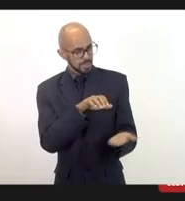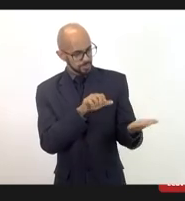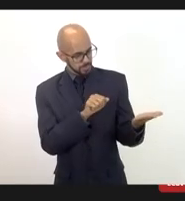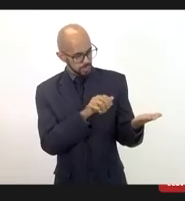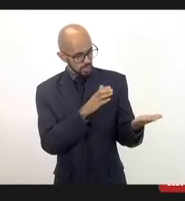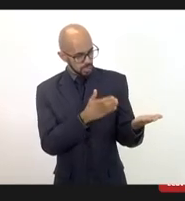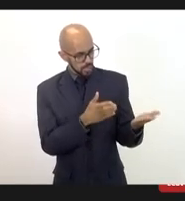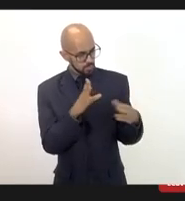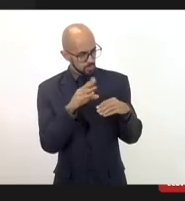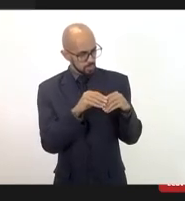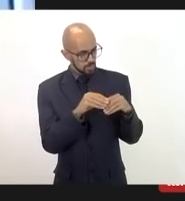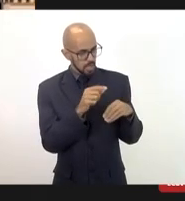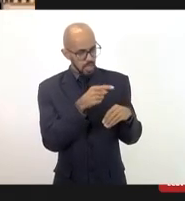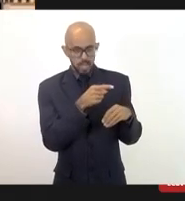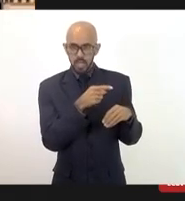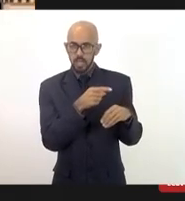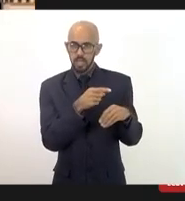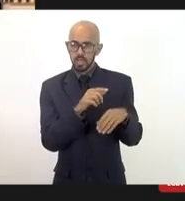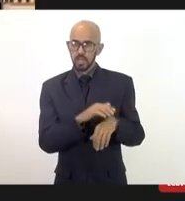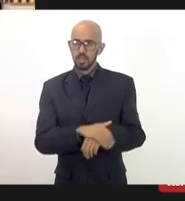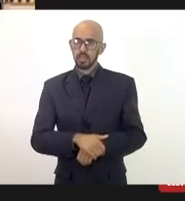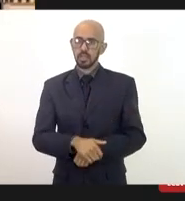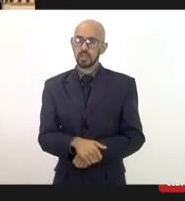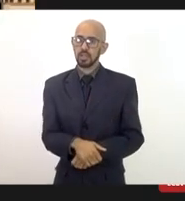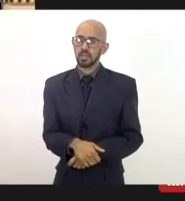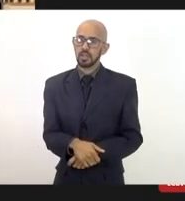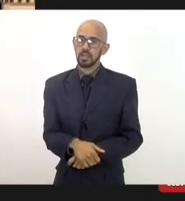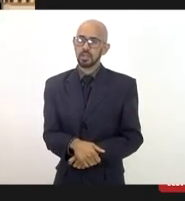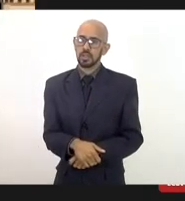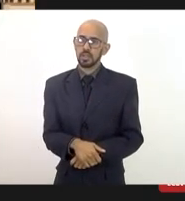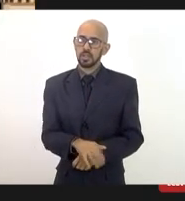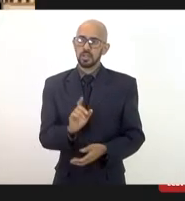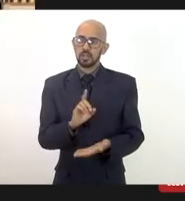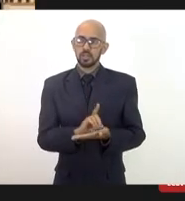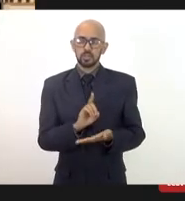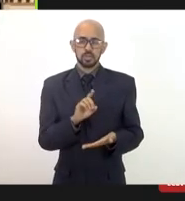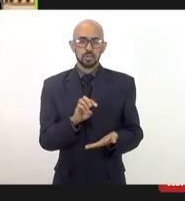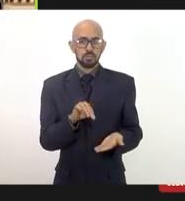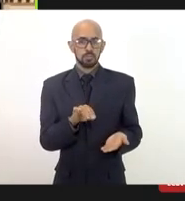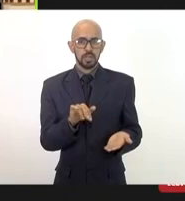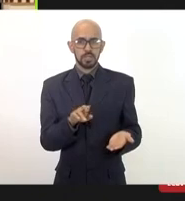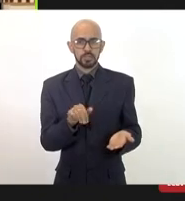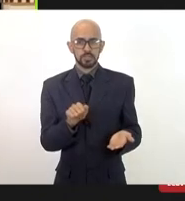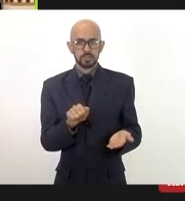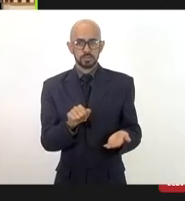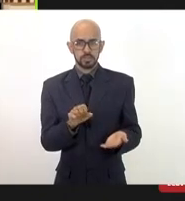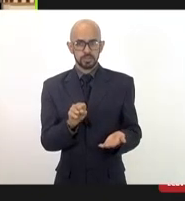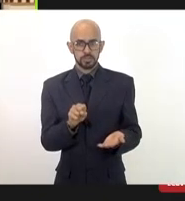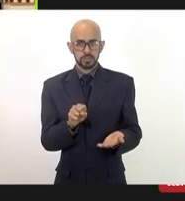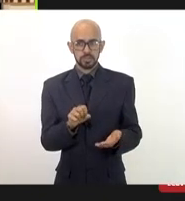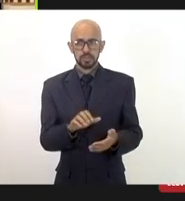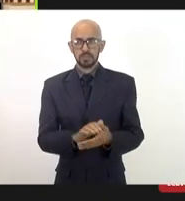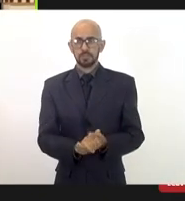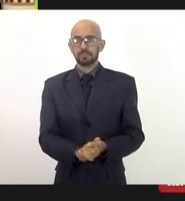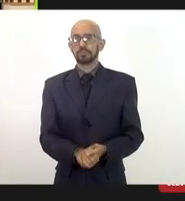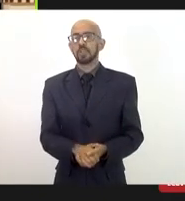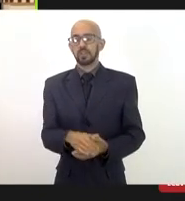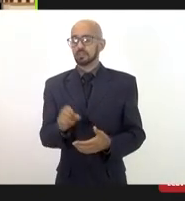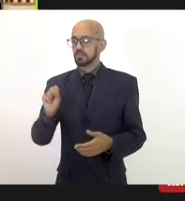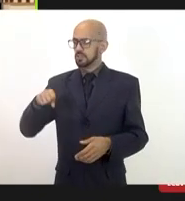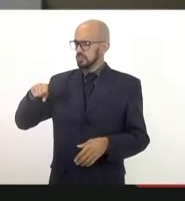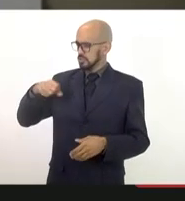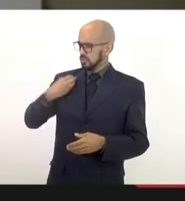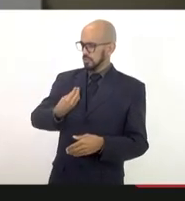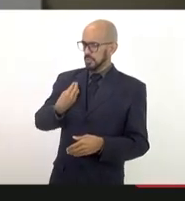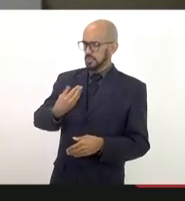favor? Ainda está conosco? Doutora Márcia do MP, por favor. Estou sim, deputada.